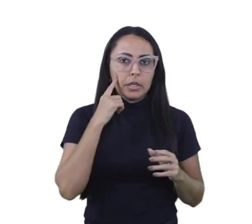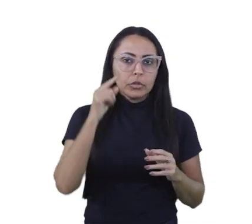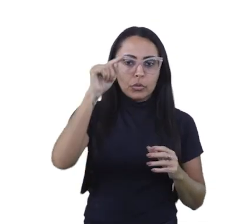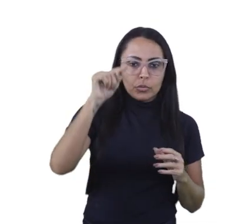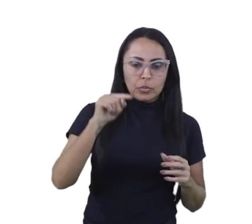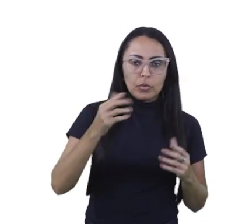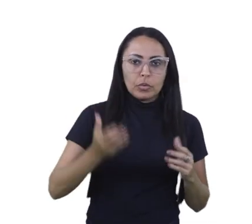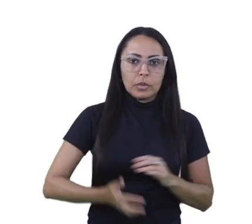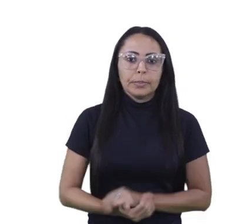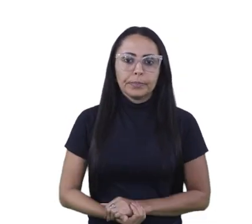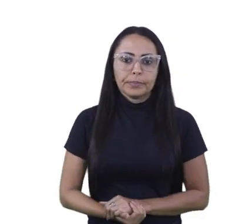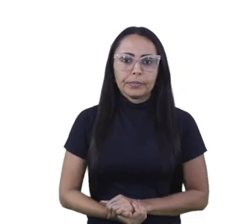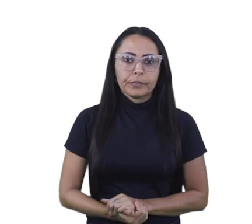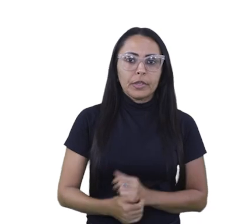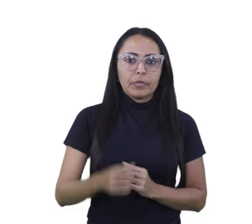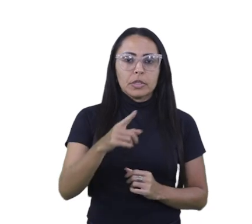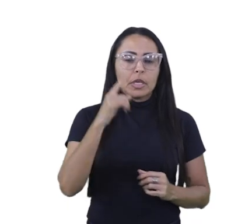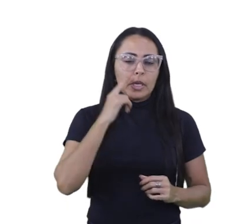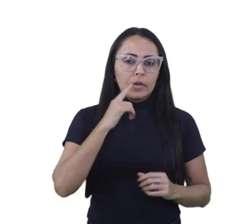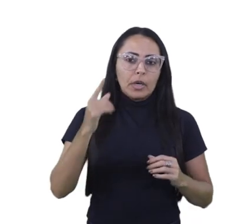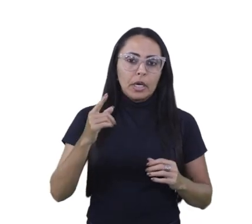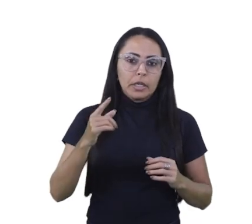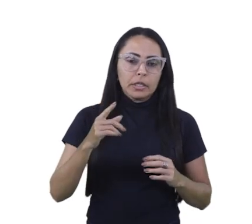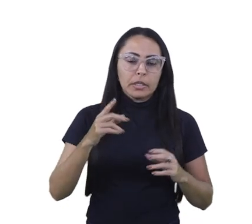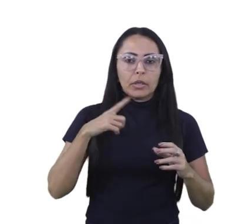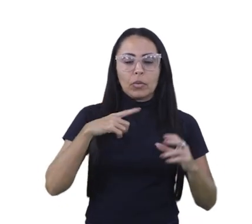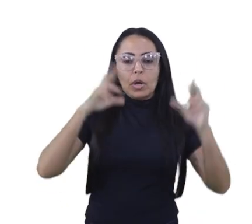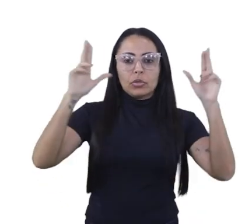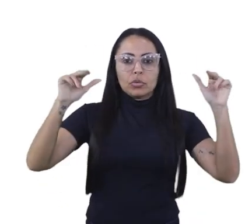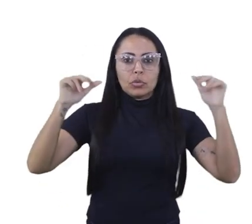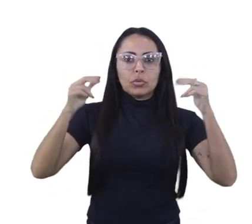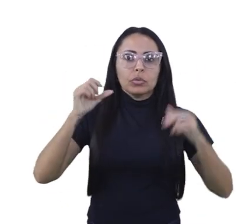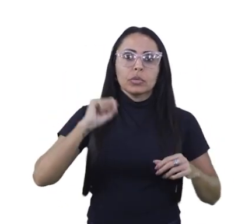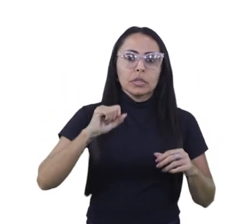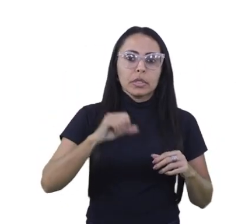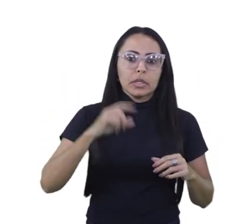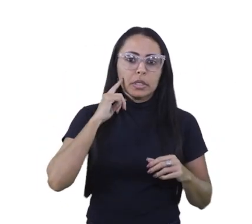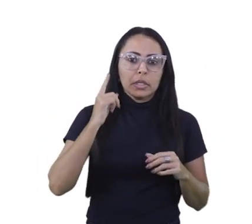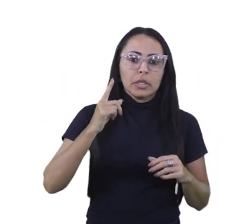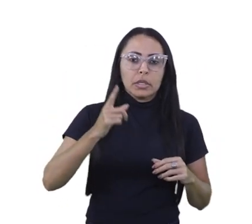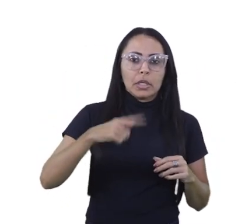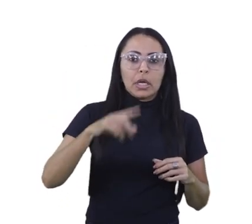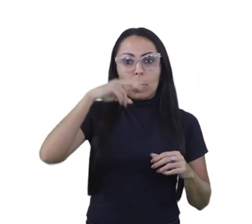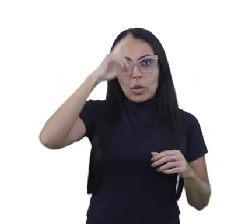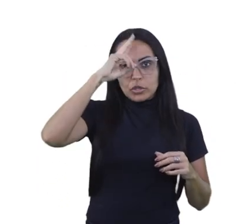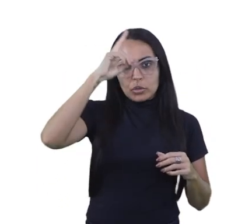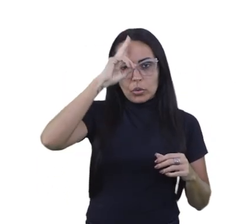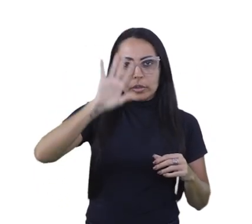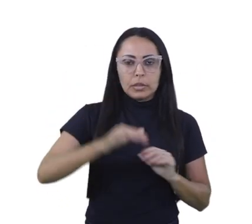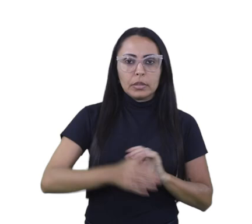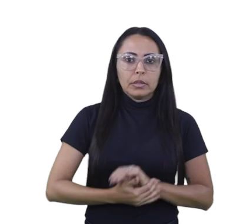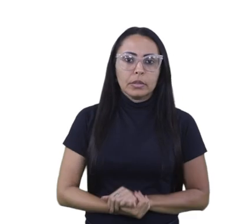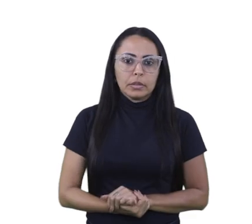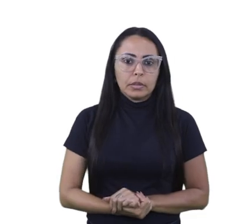2.981. Então, 016 vai corresponder a esse assunto bibliografia e 981 a história do Brasil, tá